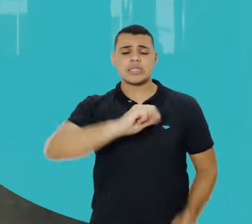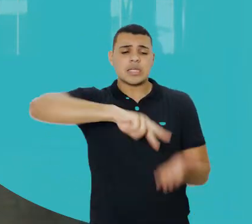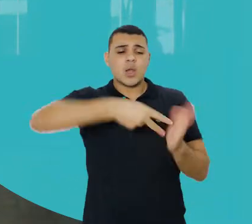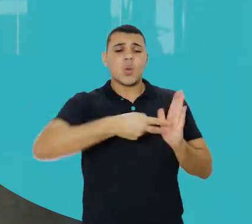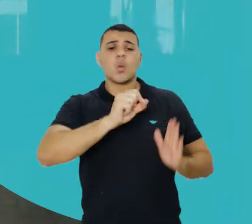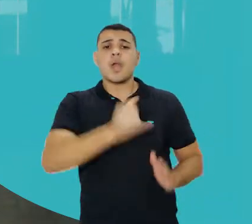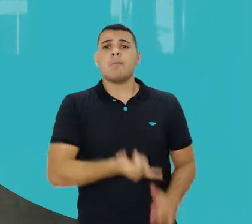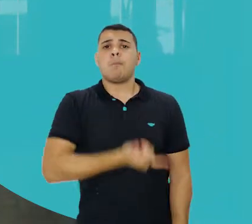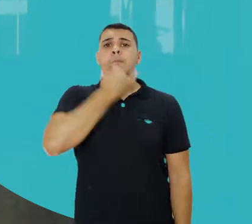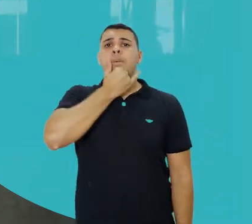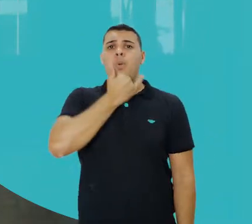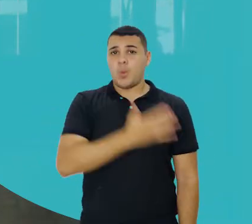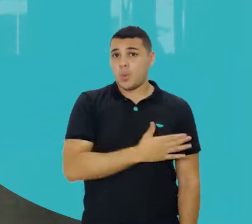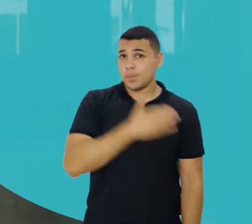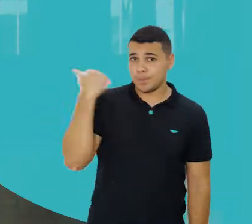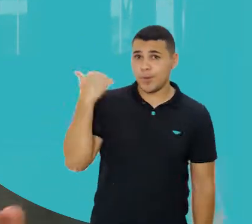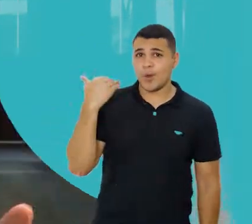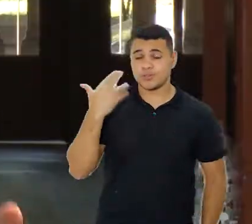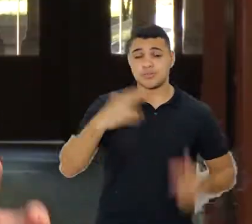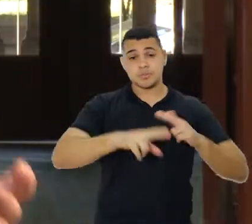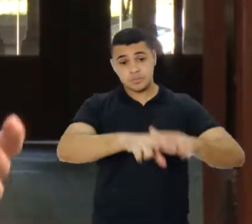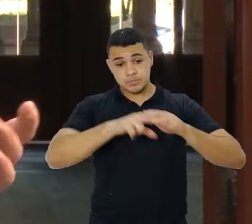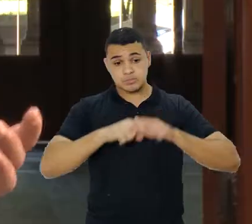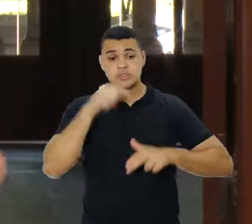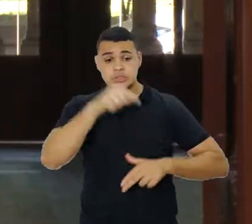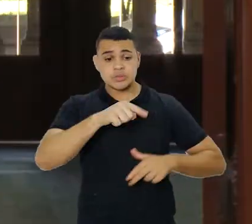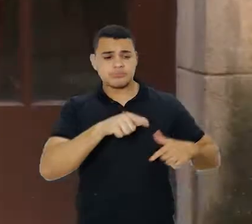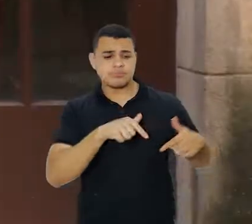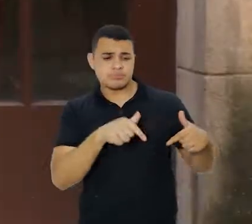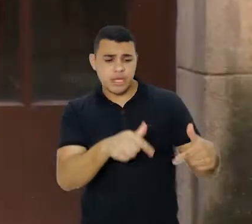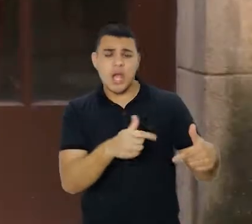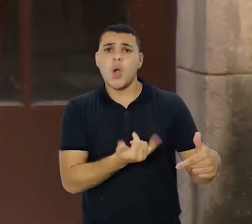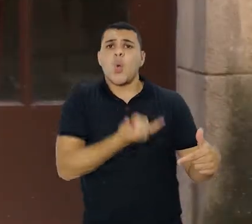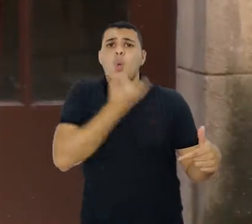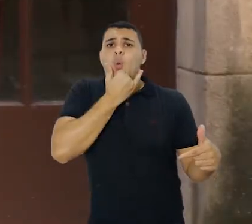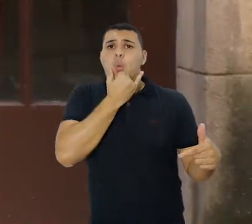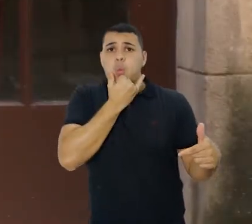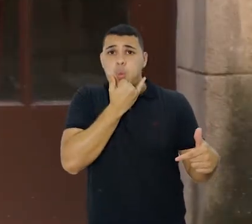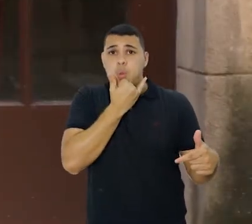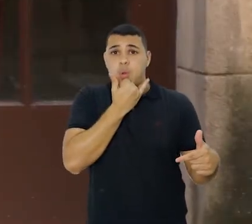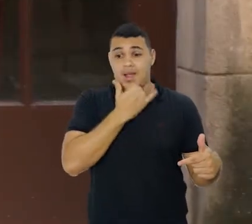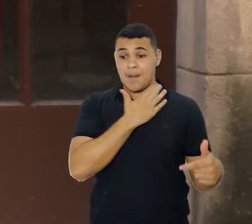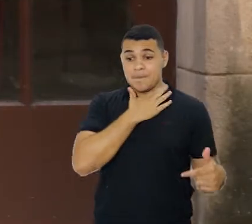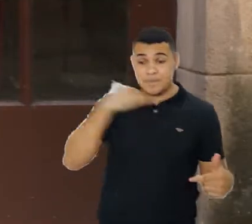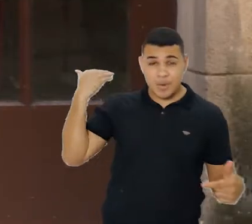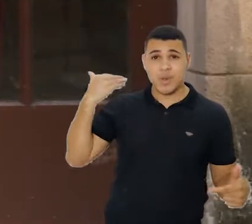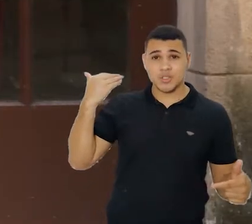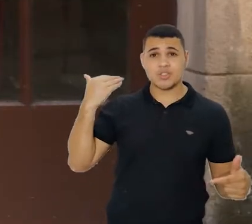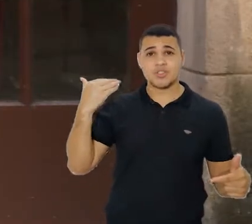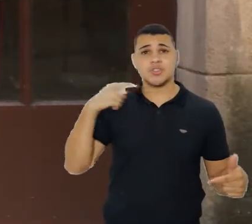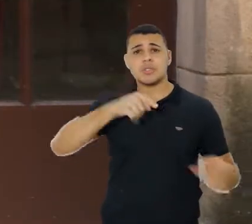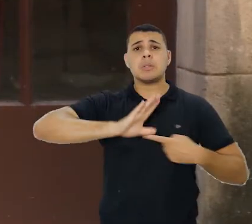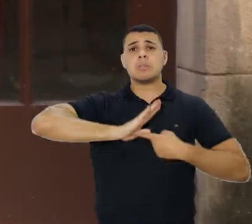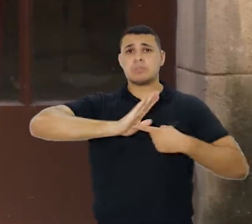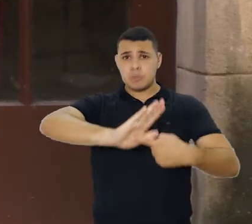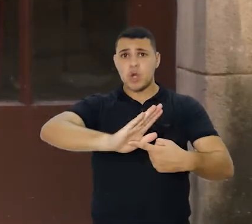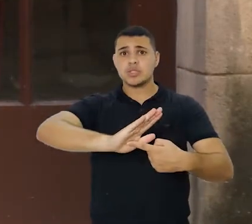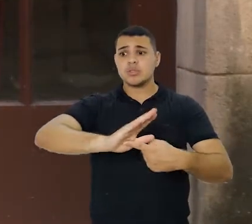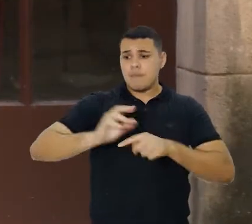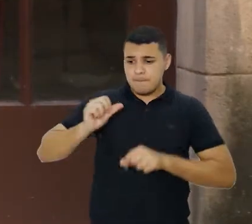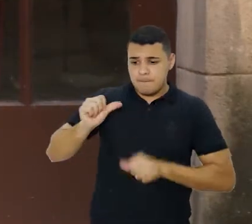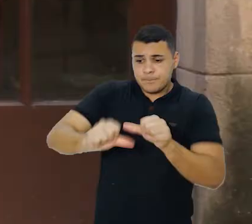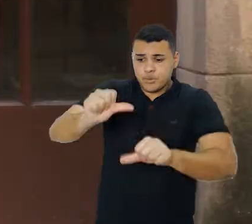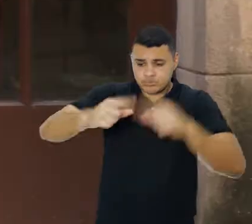óbitos. Tá? Da mesma forma que a incidência, né, a mortalidade